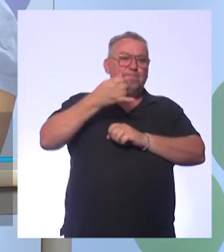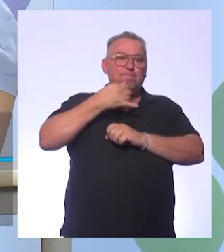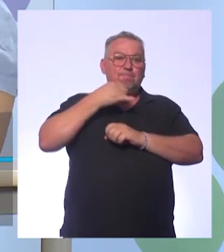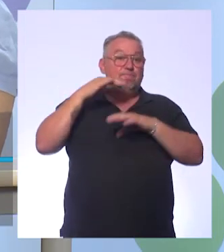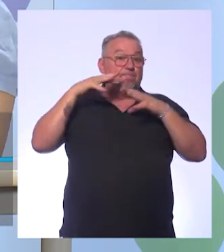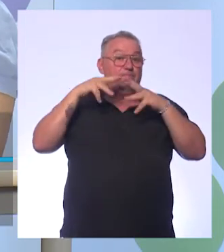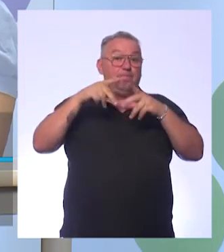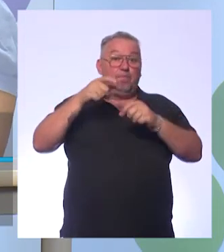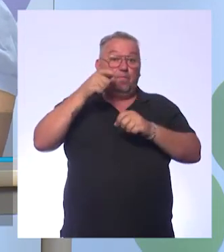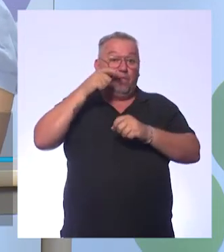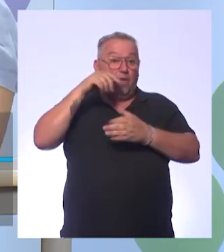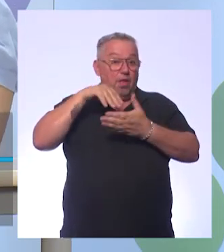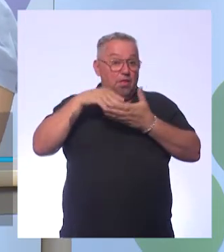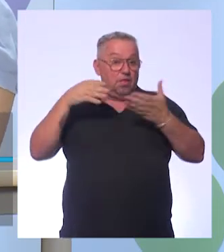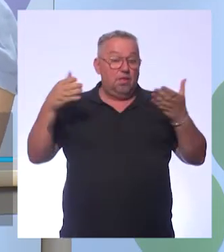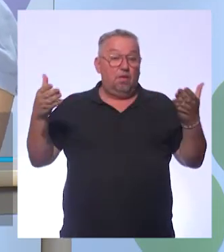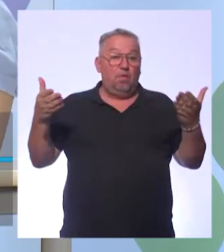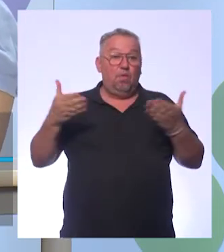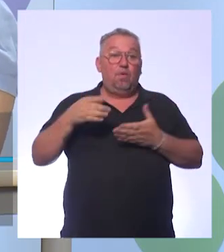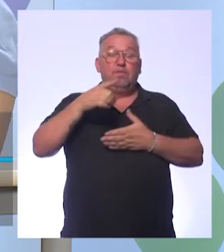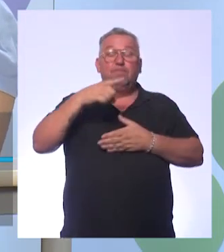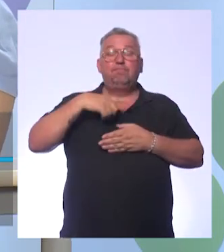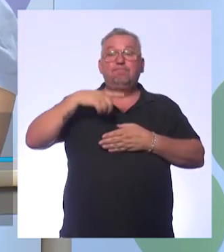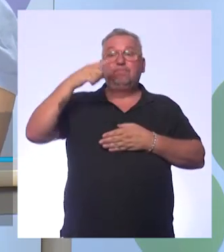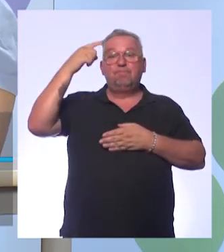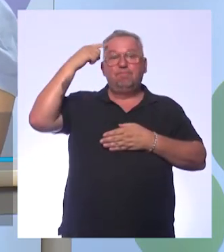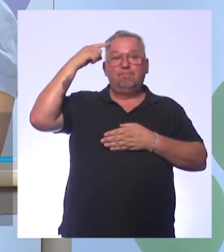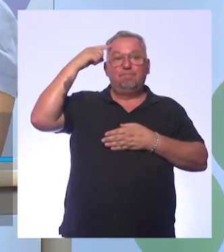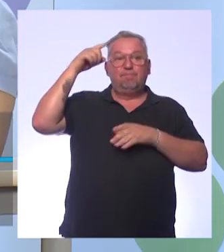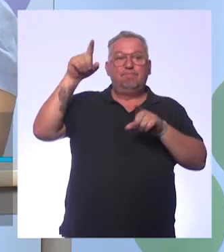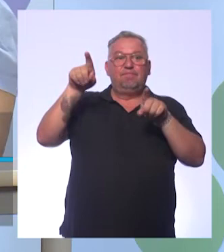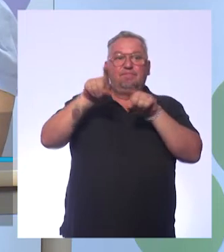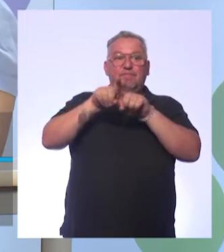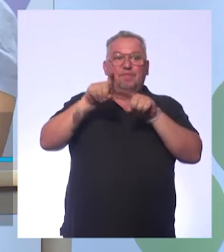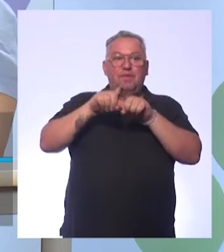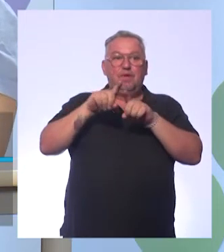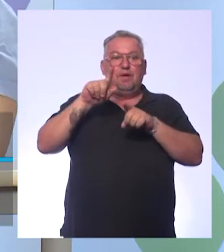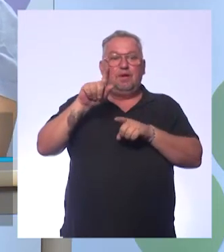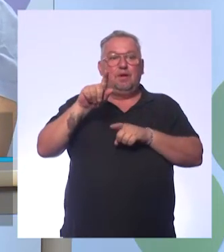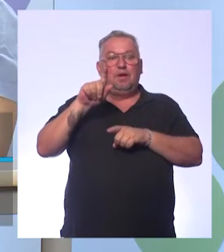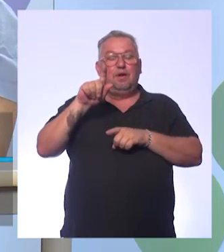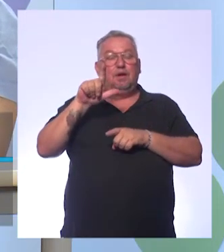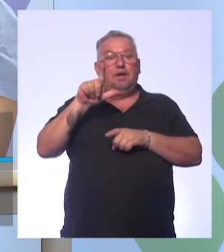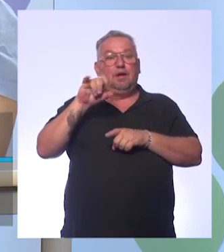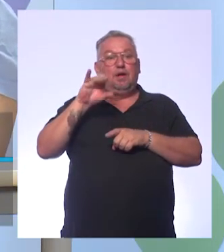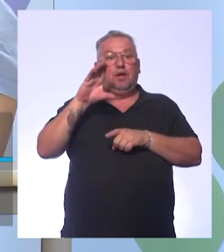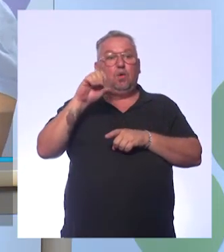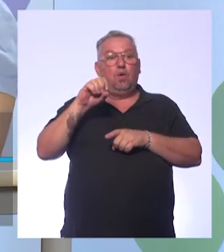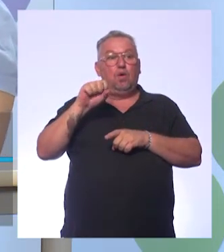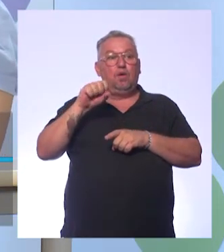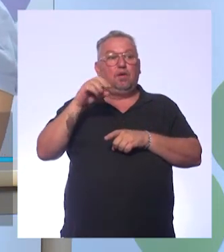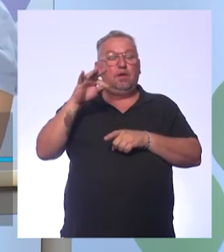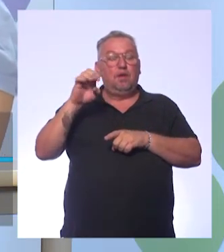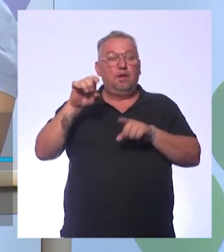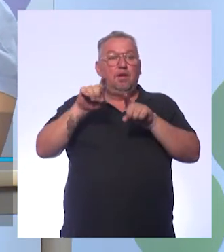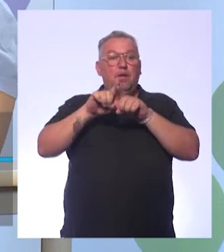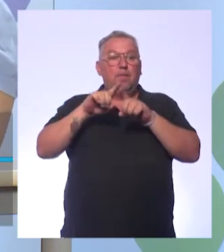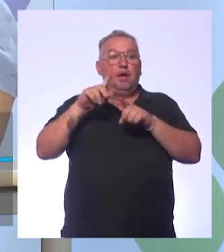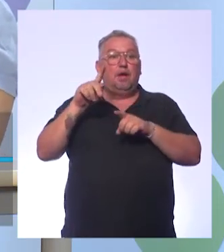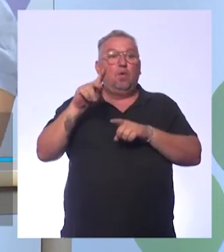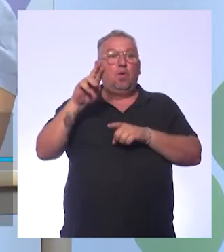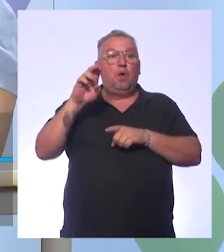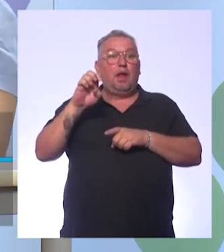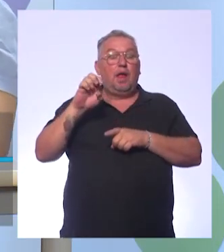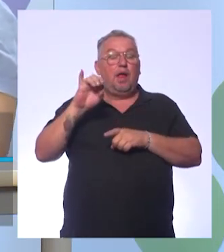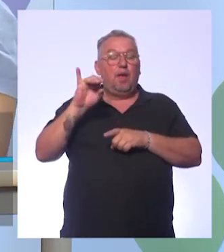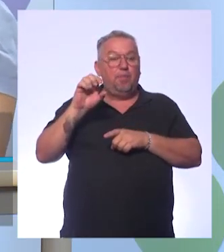que a gente viu até aqui, né? Se você pensar, por exemplo, vai que a glicólise ela vai acontecer no citoplasma, o ciclo de Krebs